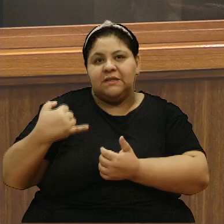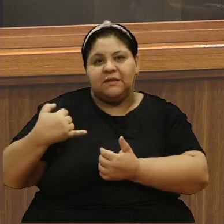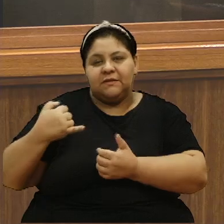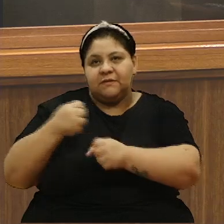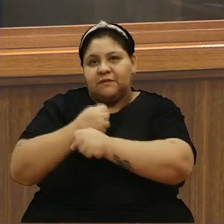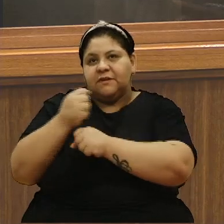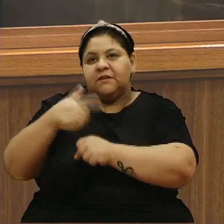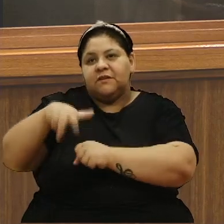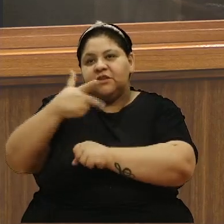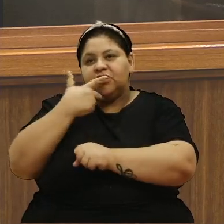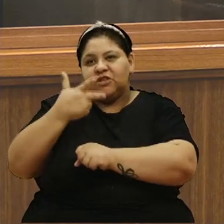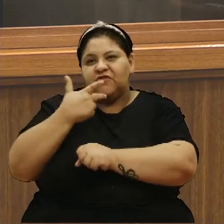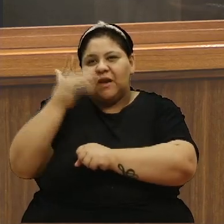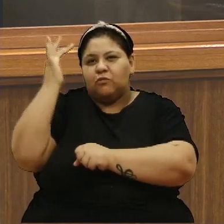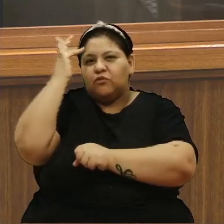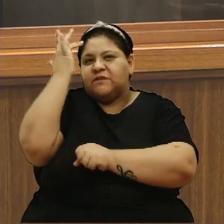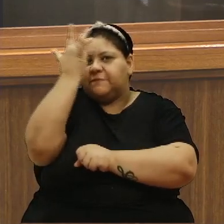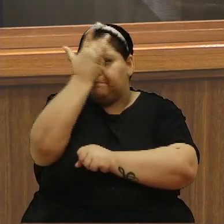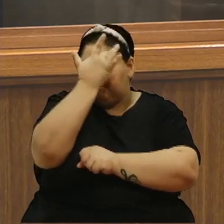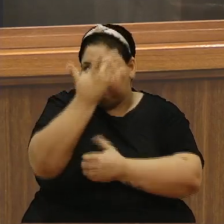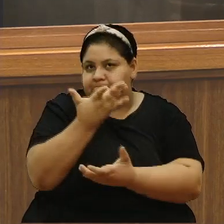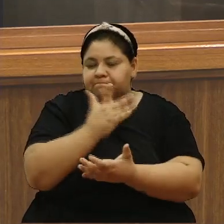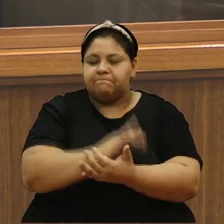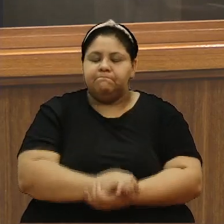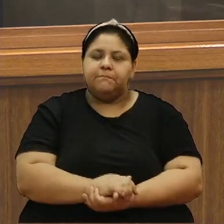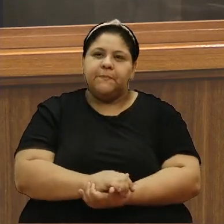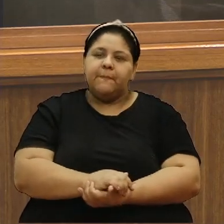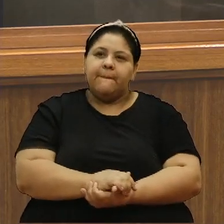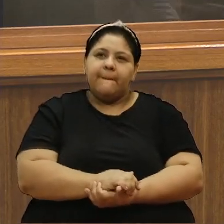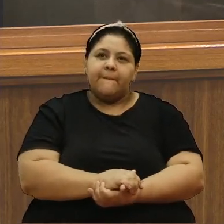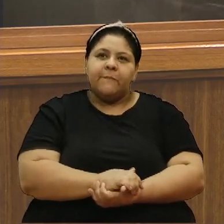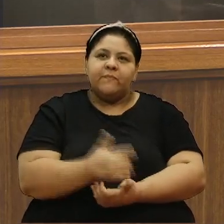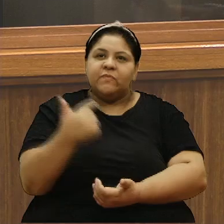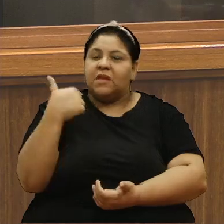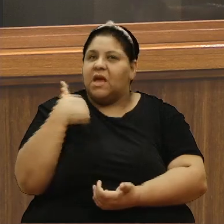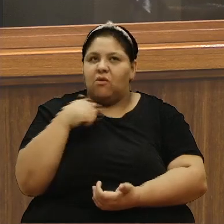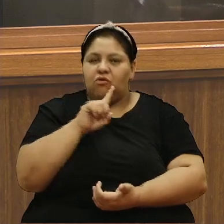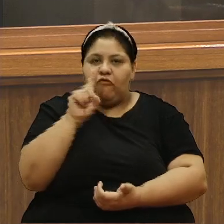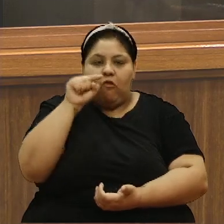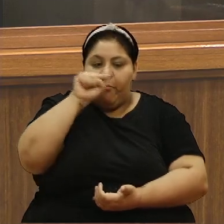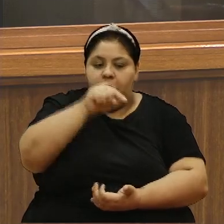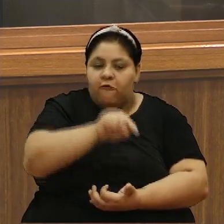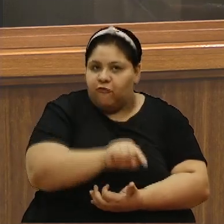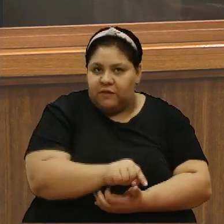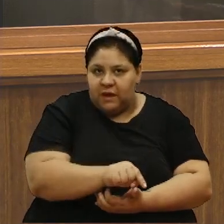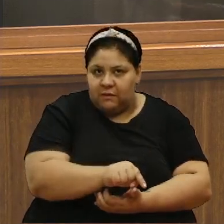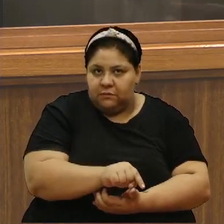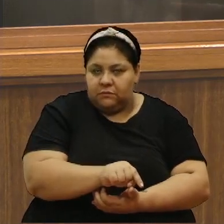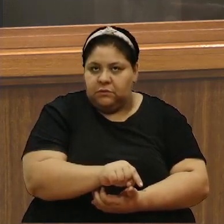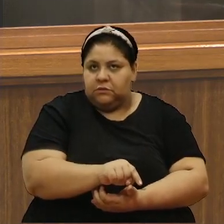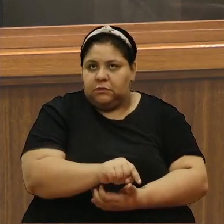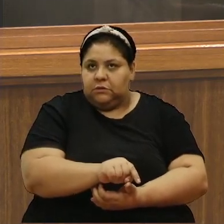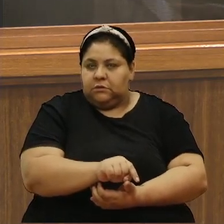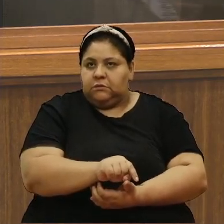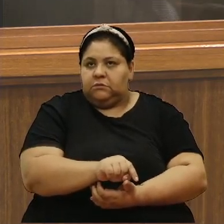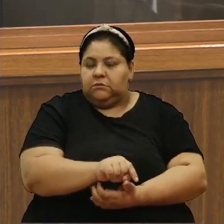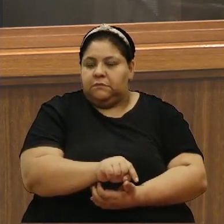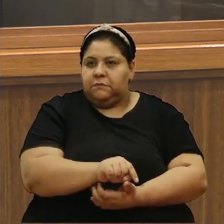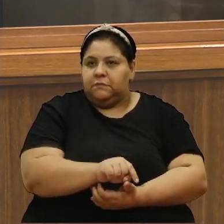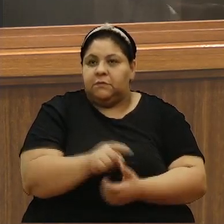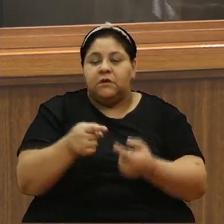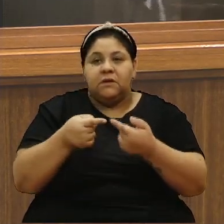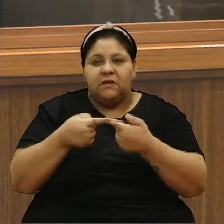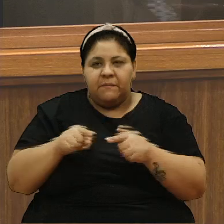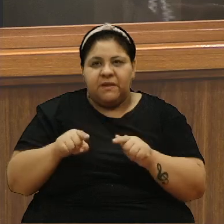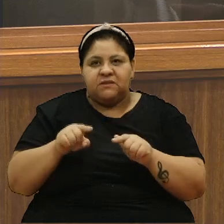falado muito na saúde mental, né? Eu não vou aprofundar aqui, não vou entrar nesse debate, mas,